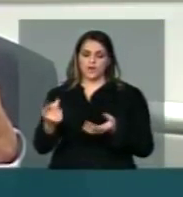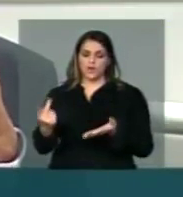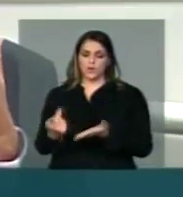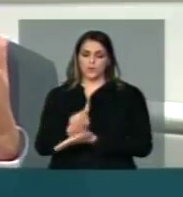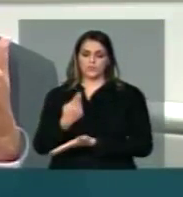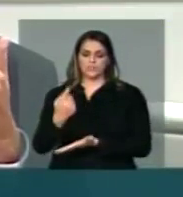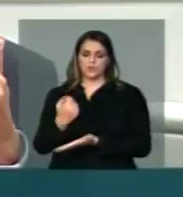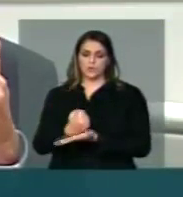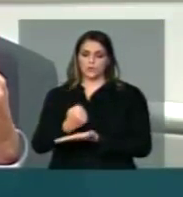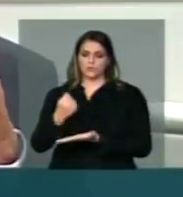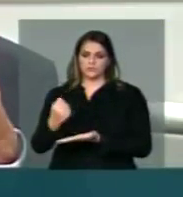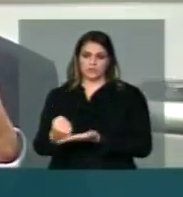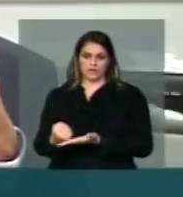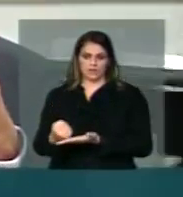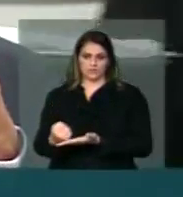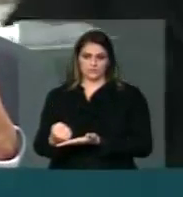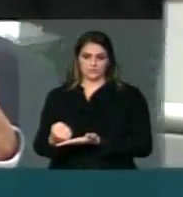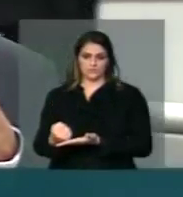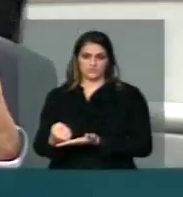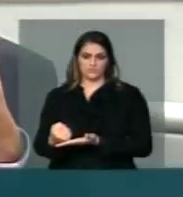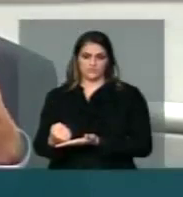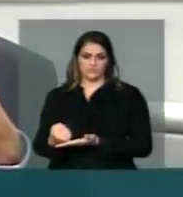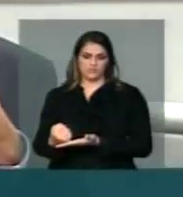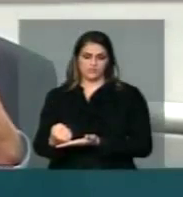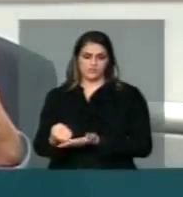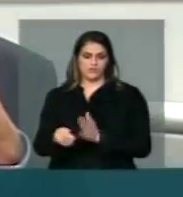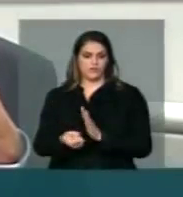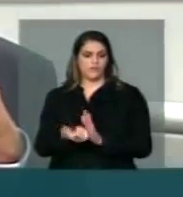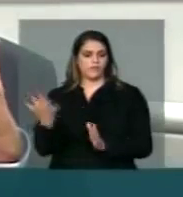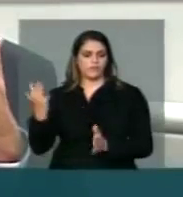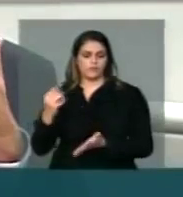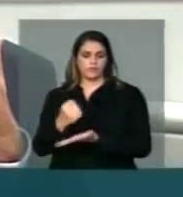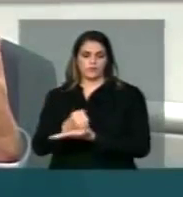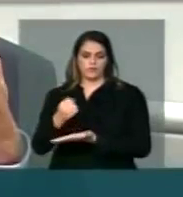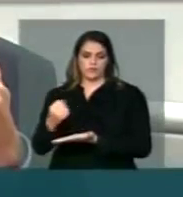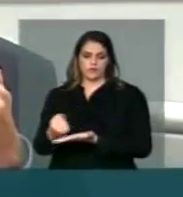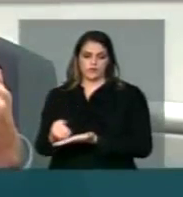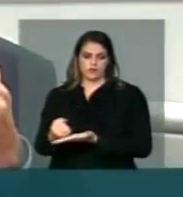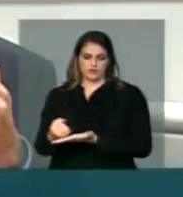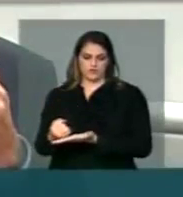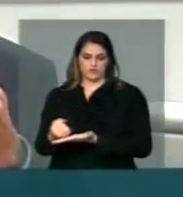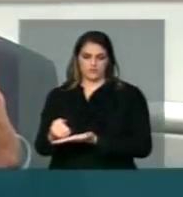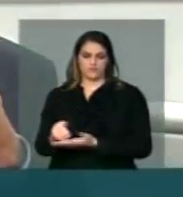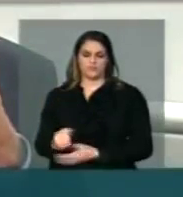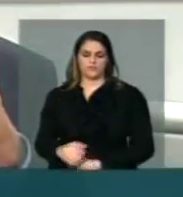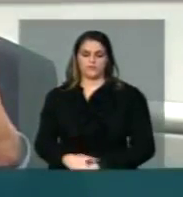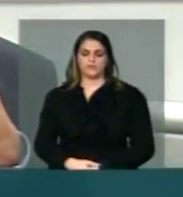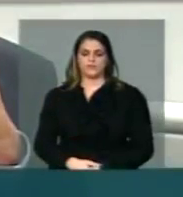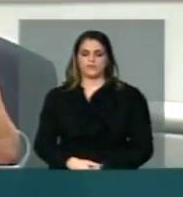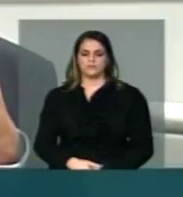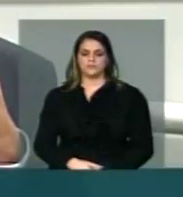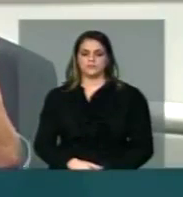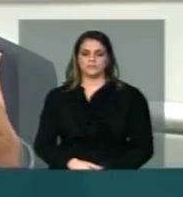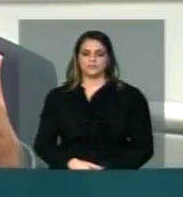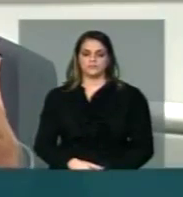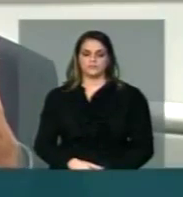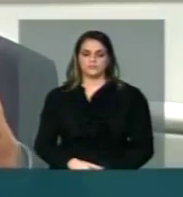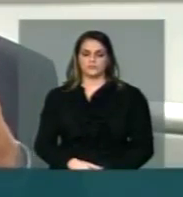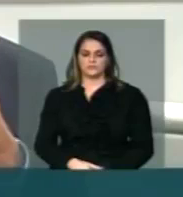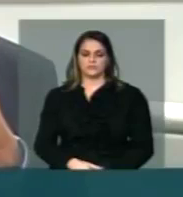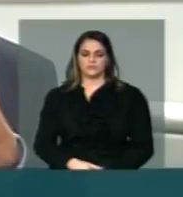circunstâncias de contratação, das diversas contratações feitas no Compes. Então, nesse